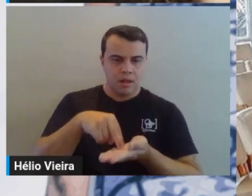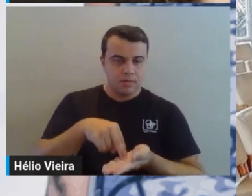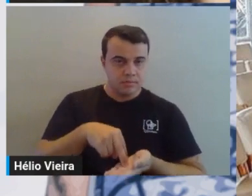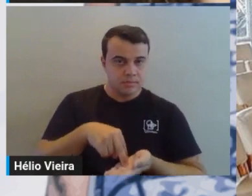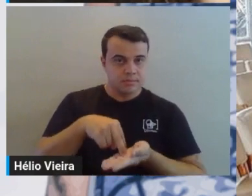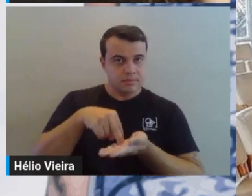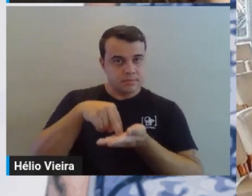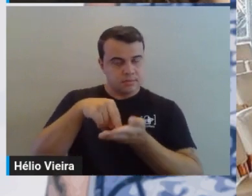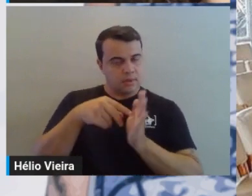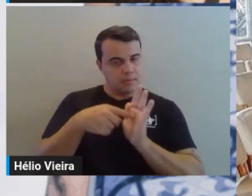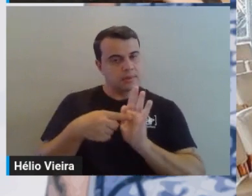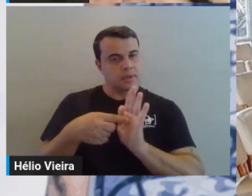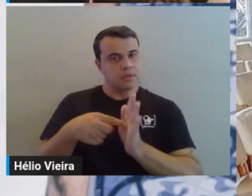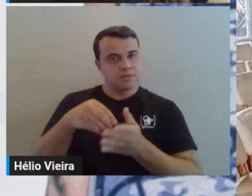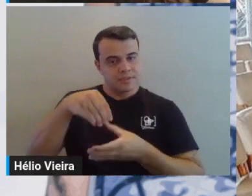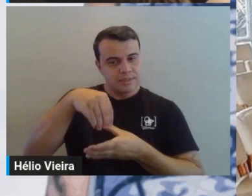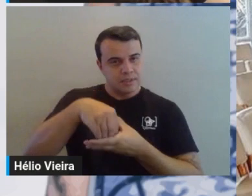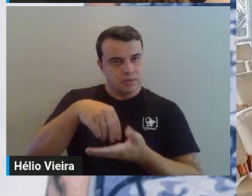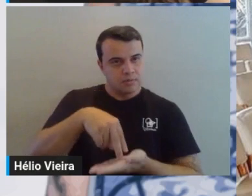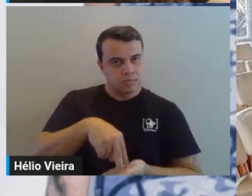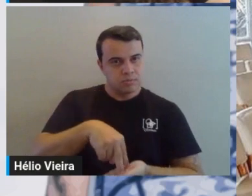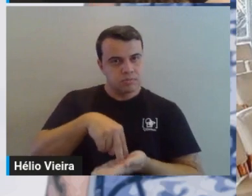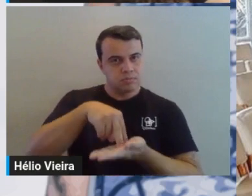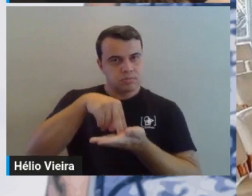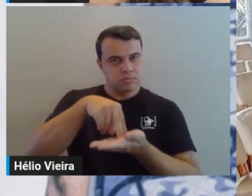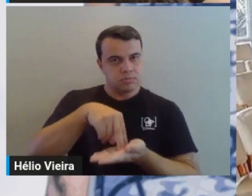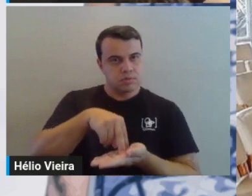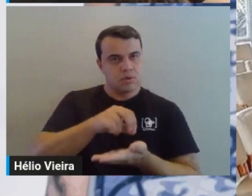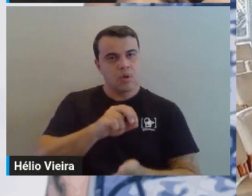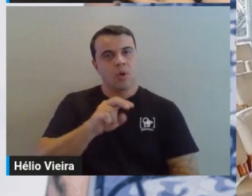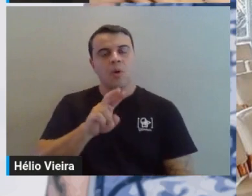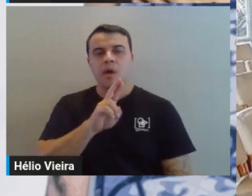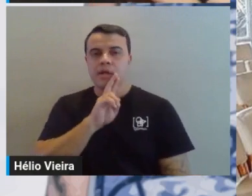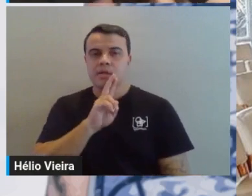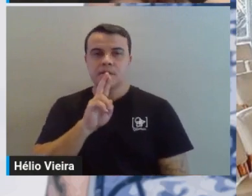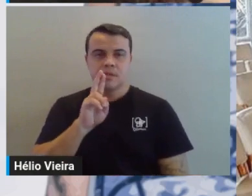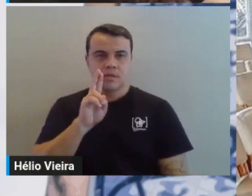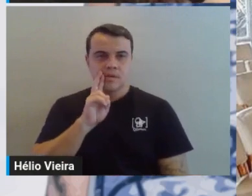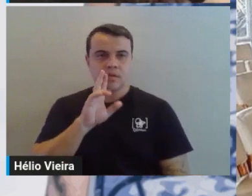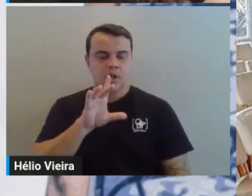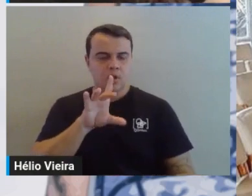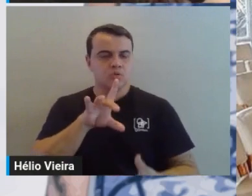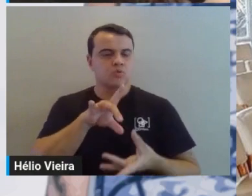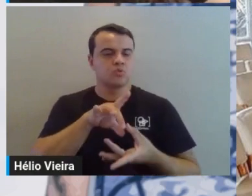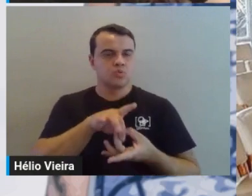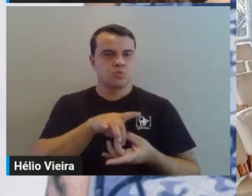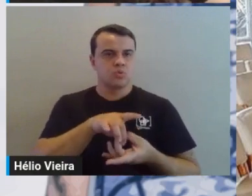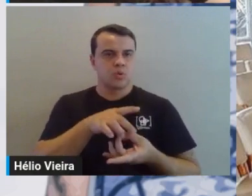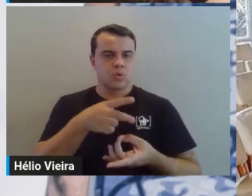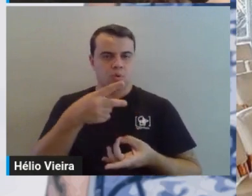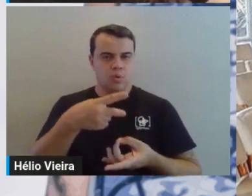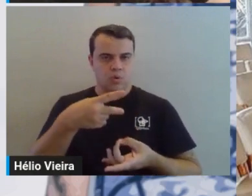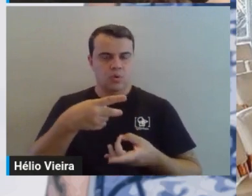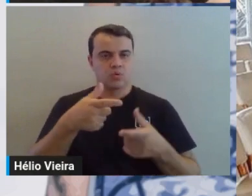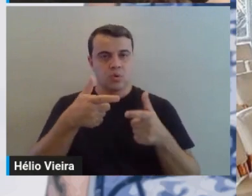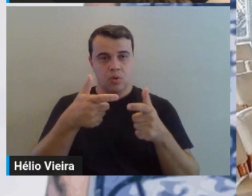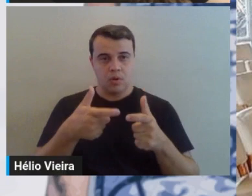suas apresentações ou então iam para o restaurante. Então, havia essa integração dos dois espaços,